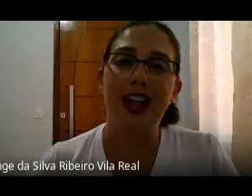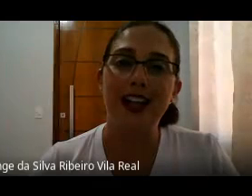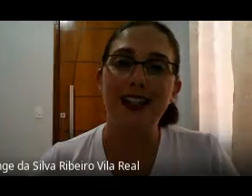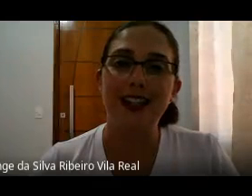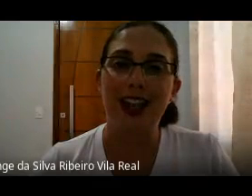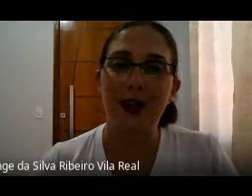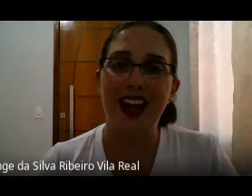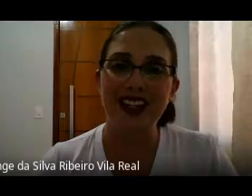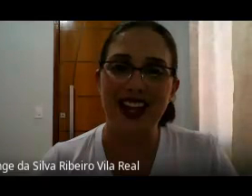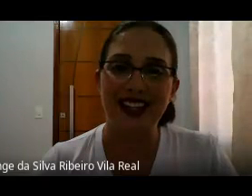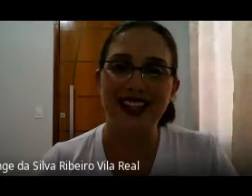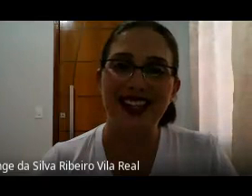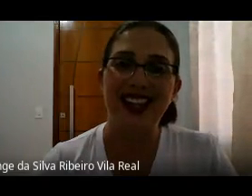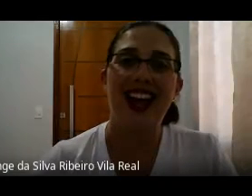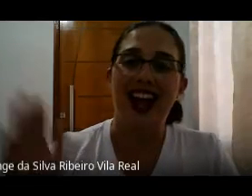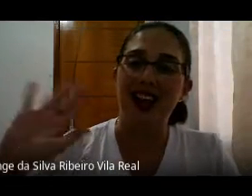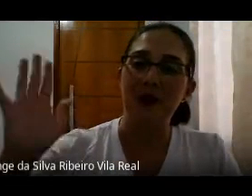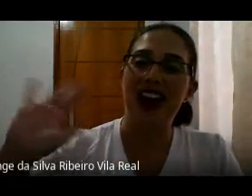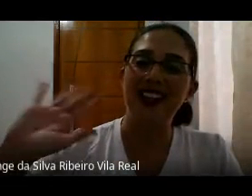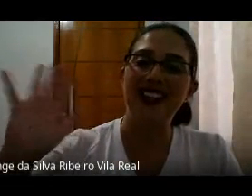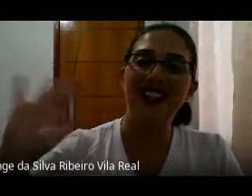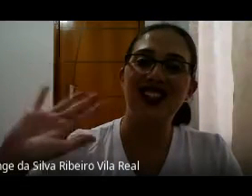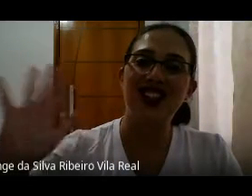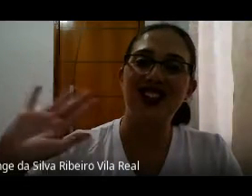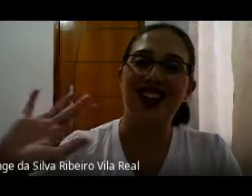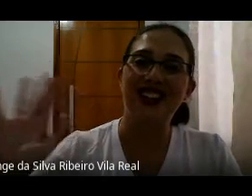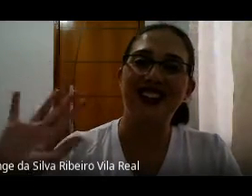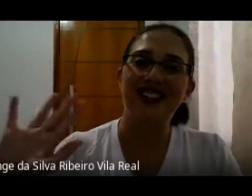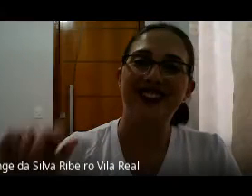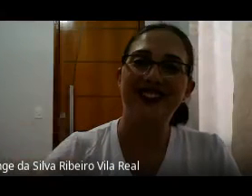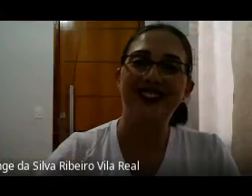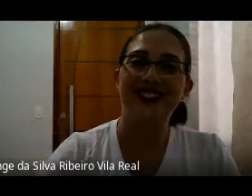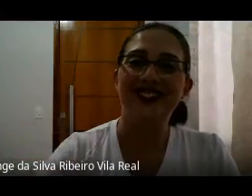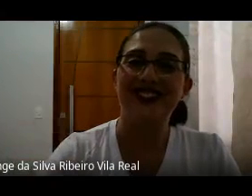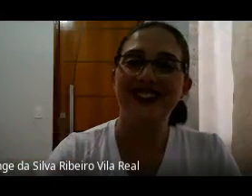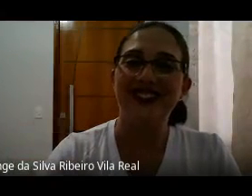atividades que serão realizadas. Até mais, tchau, tchau!